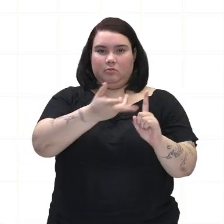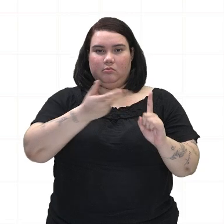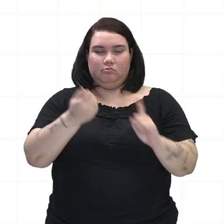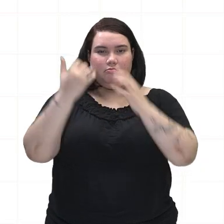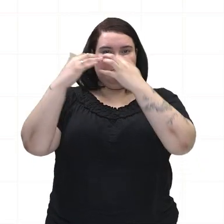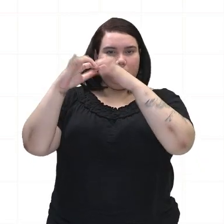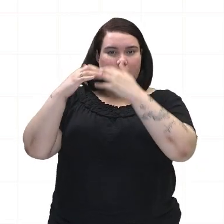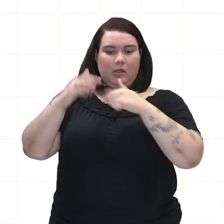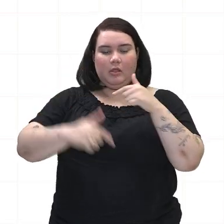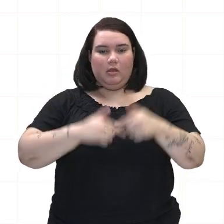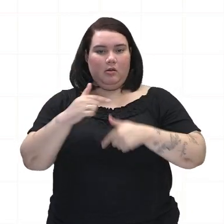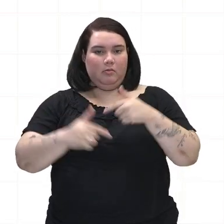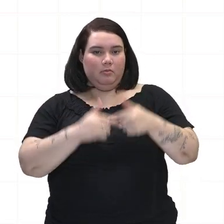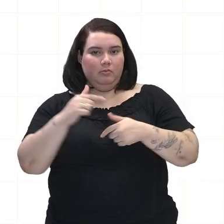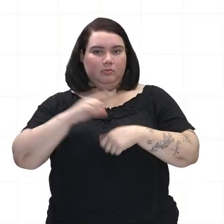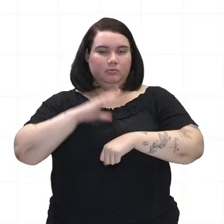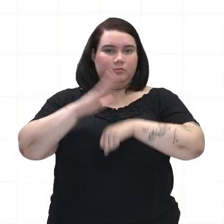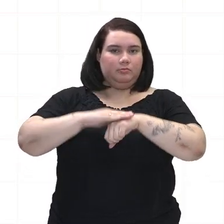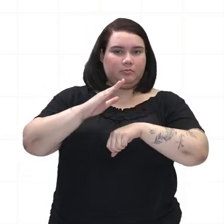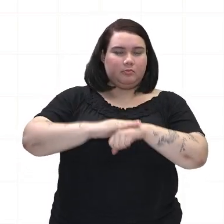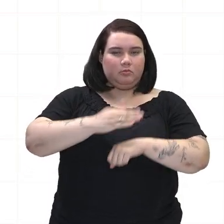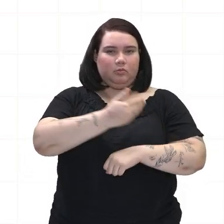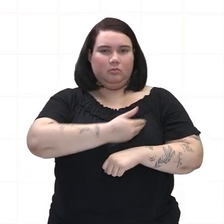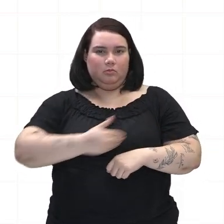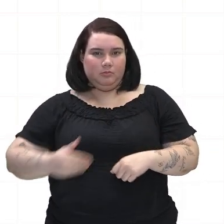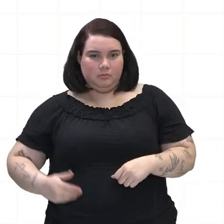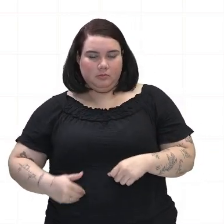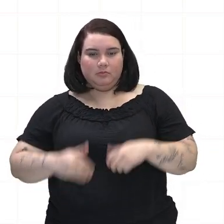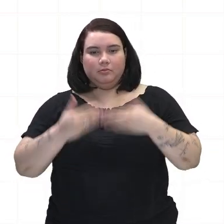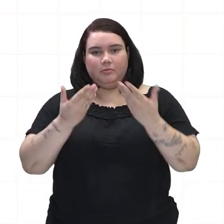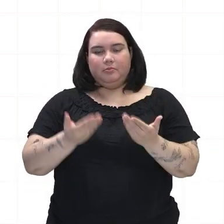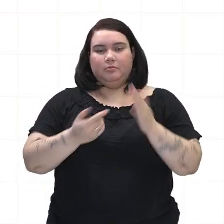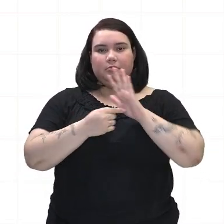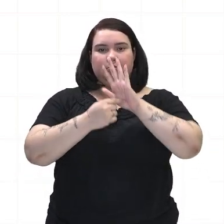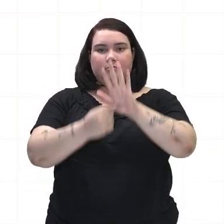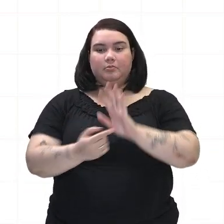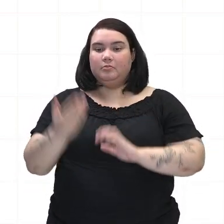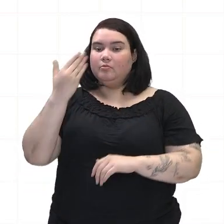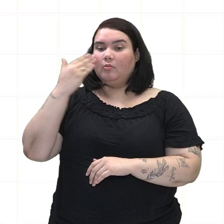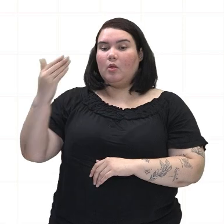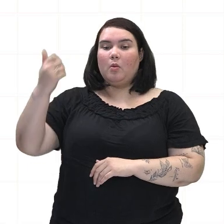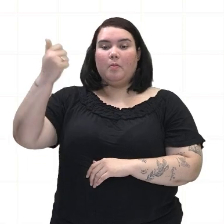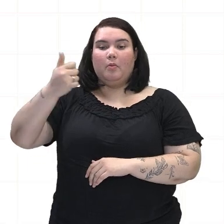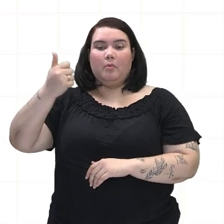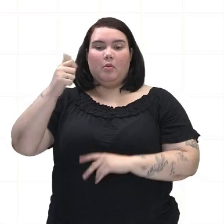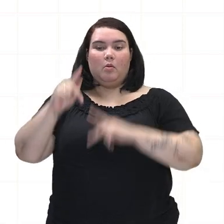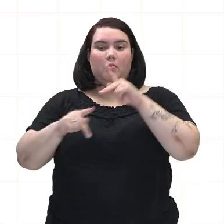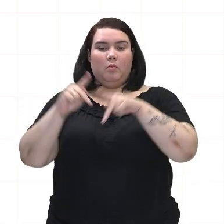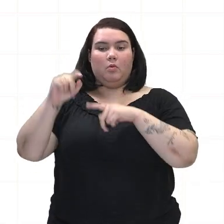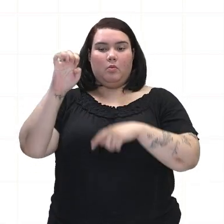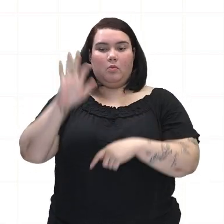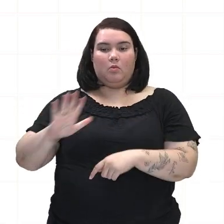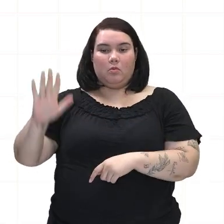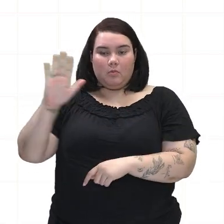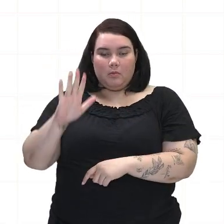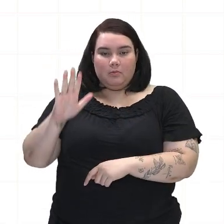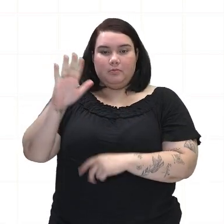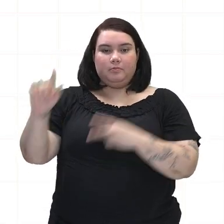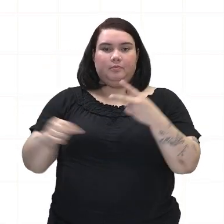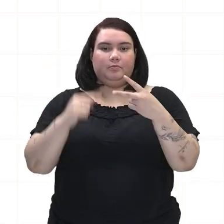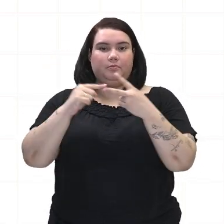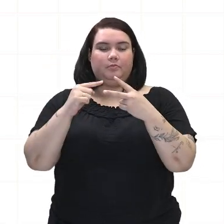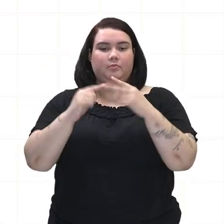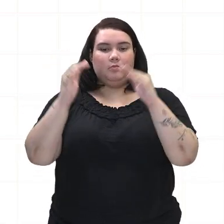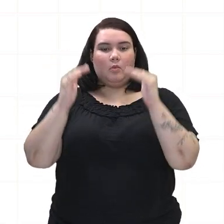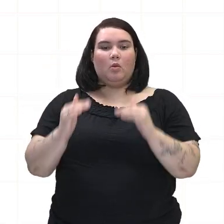de trabalho, de autogovernança, está aí. Em primeiro lugar, os brancos como o ápice da sociedade humana,